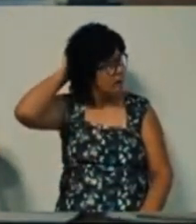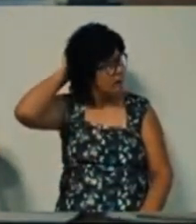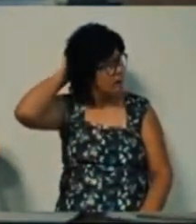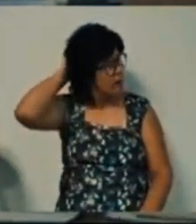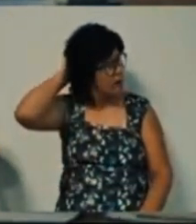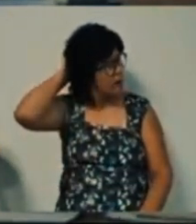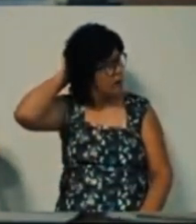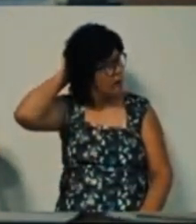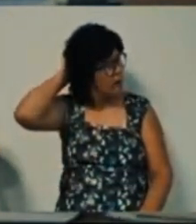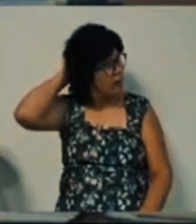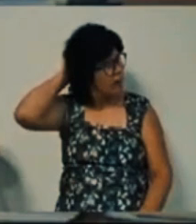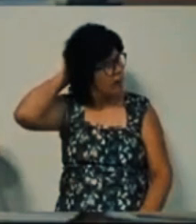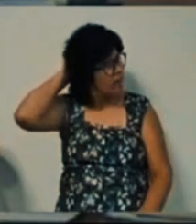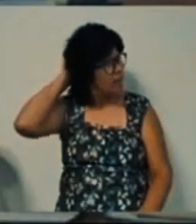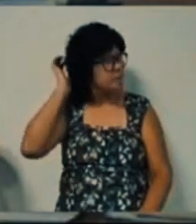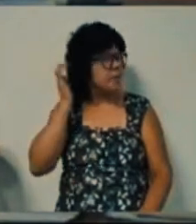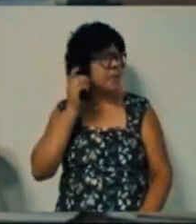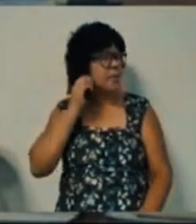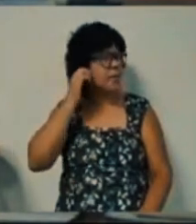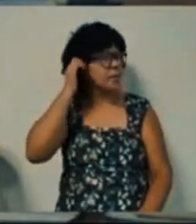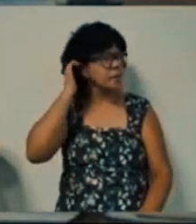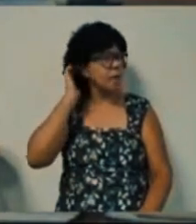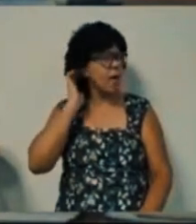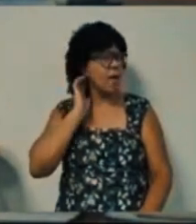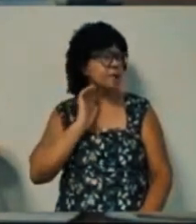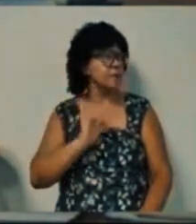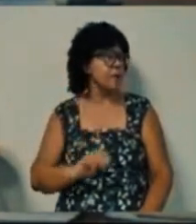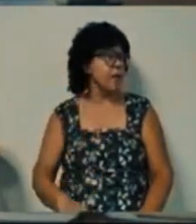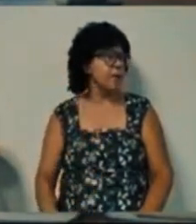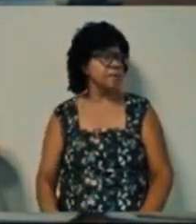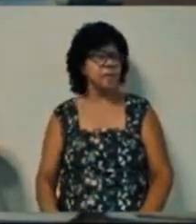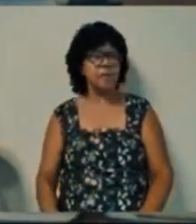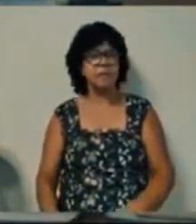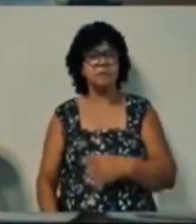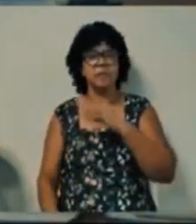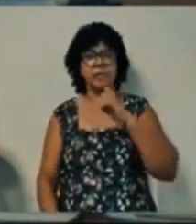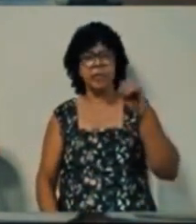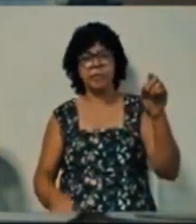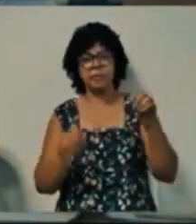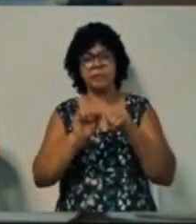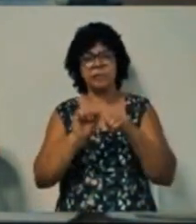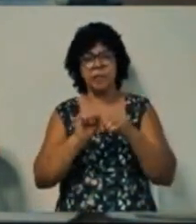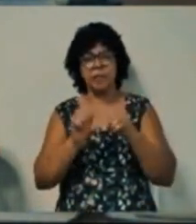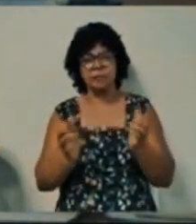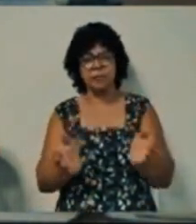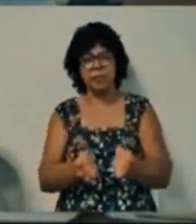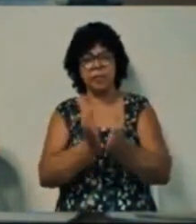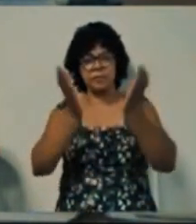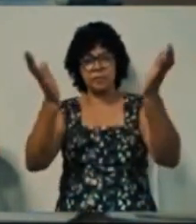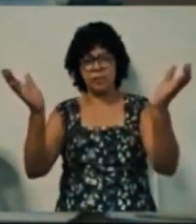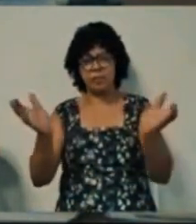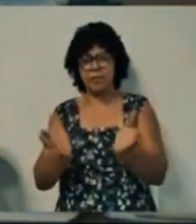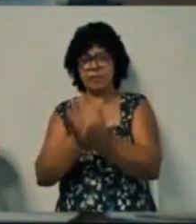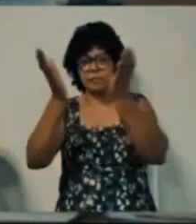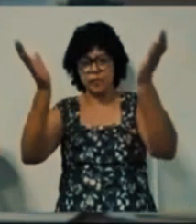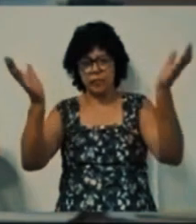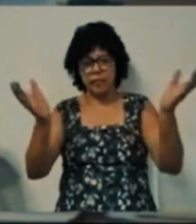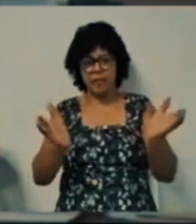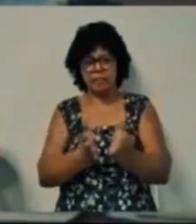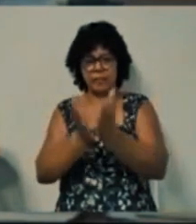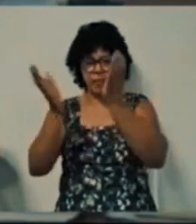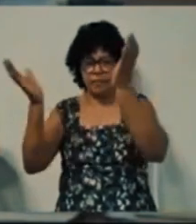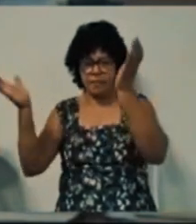que nessa primeira viagem missionária, Deus fez coisas extraordinárias através desses 2 homens. Esta